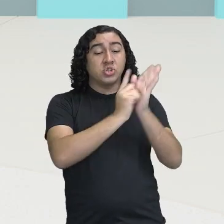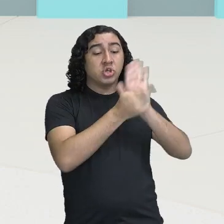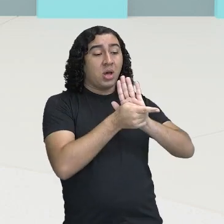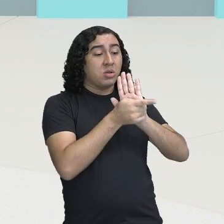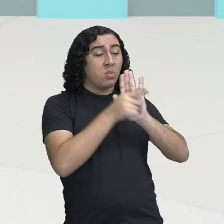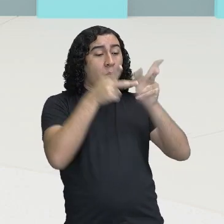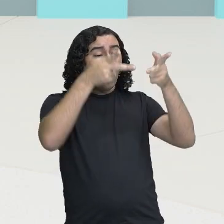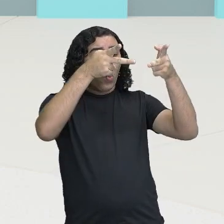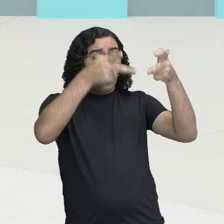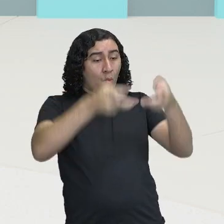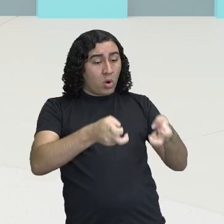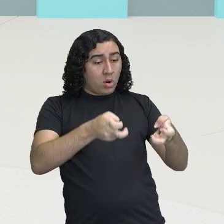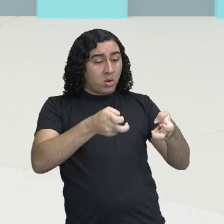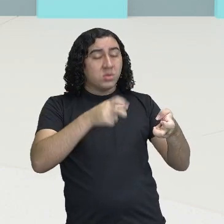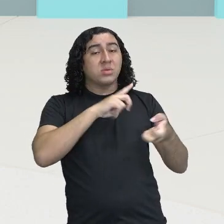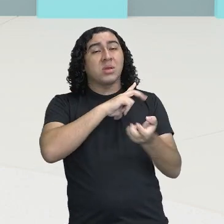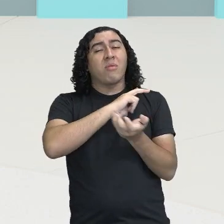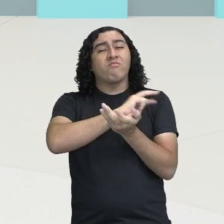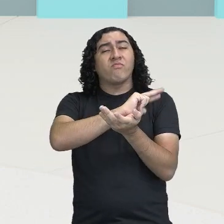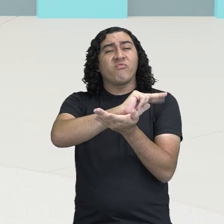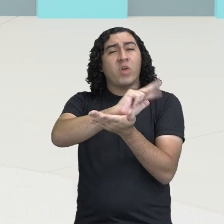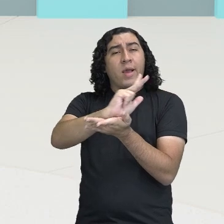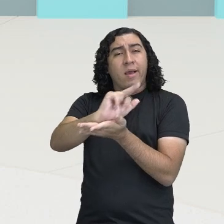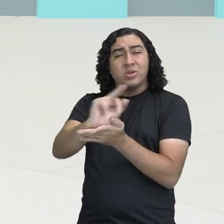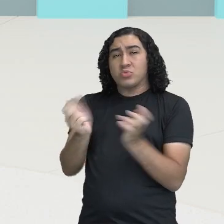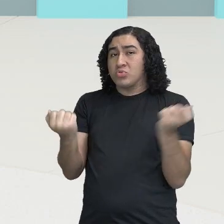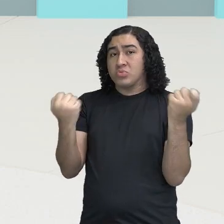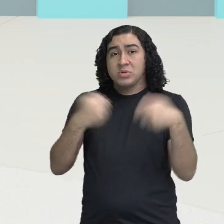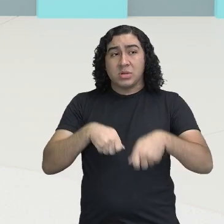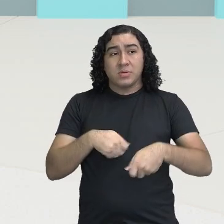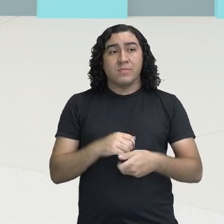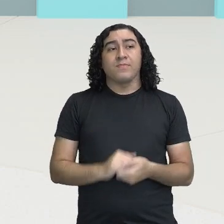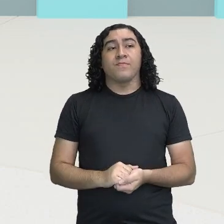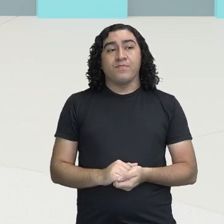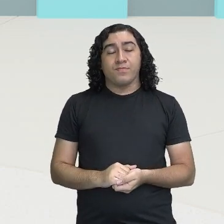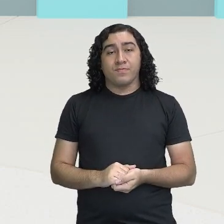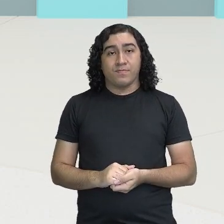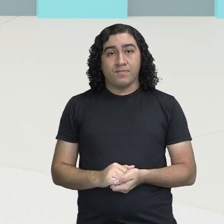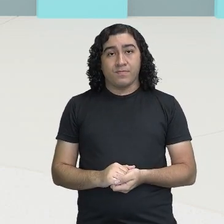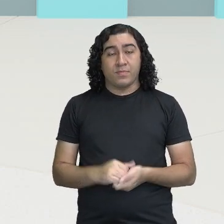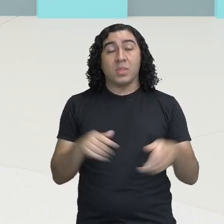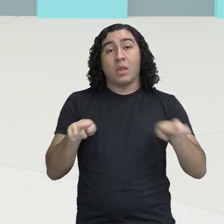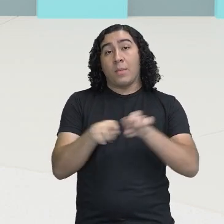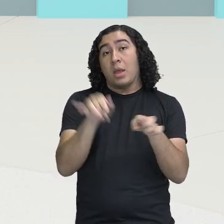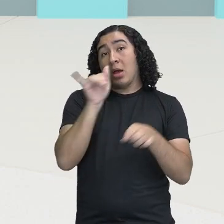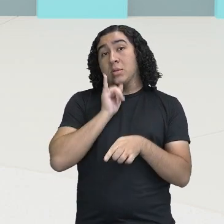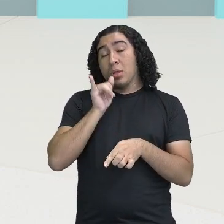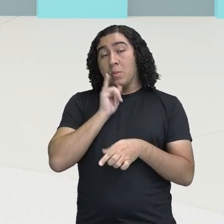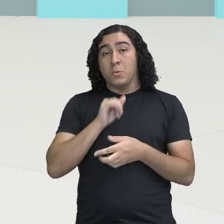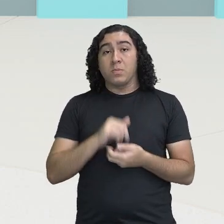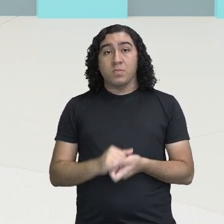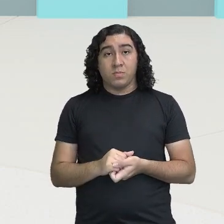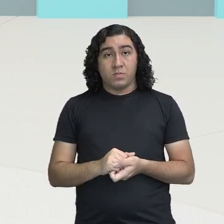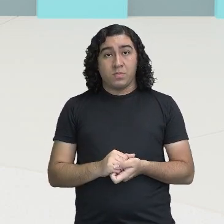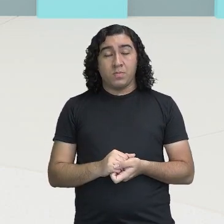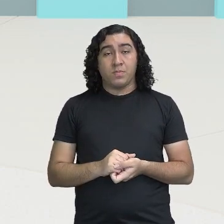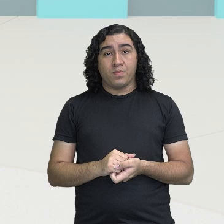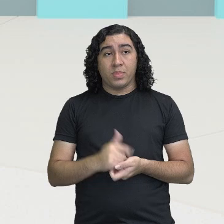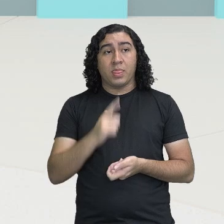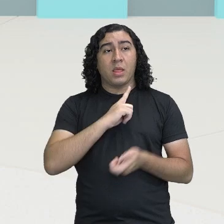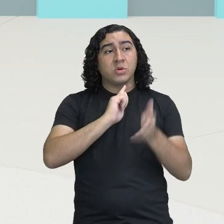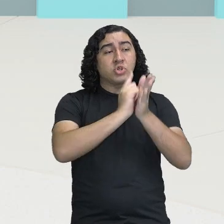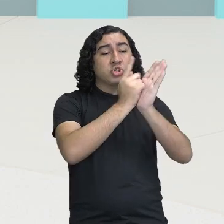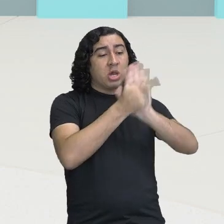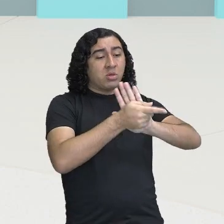vamos olhar em diversas possibilidades. Olhando, por exemplo, a questão dos gêneros, a gente